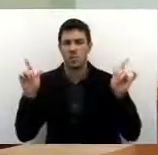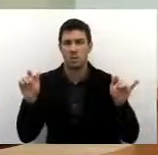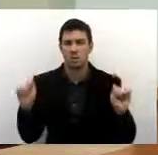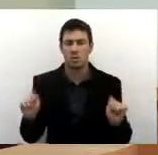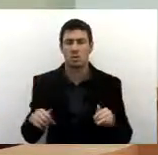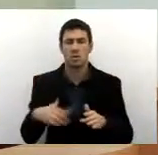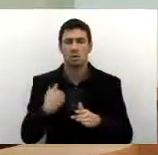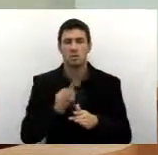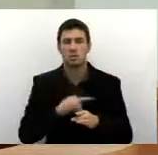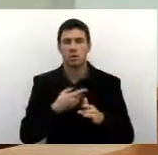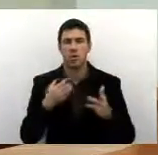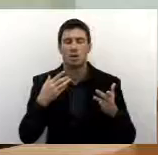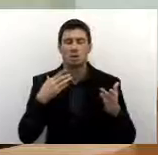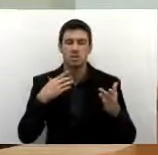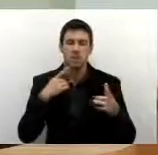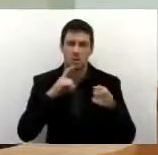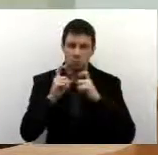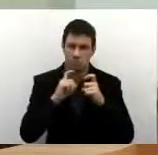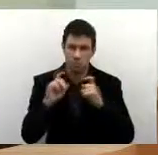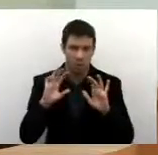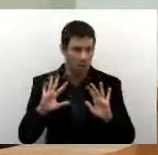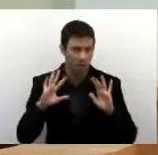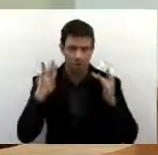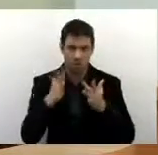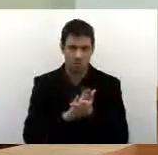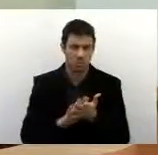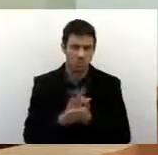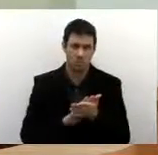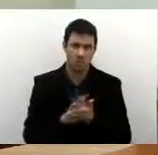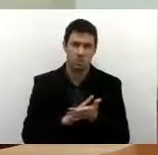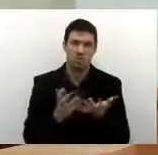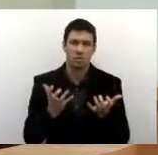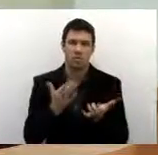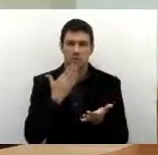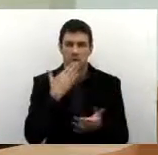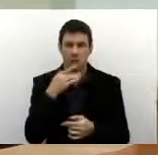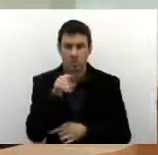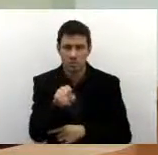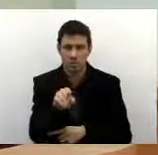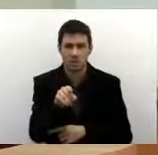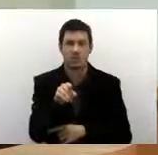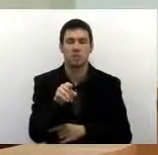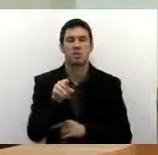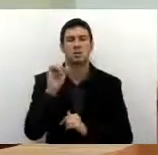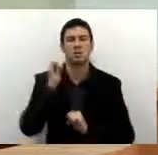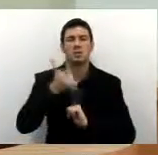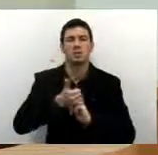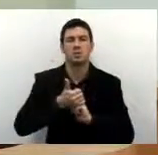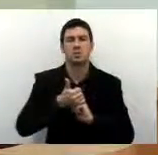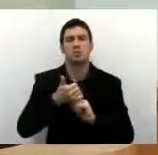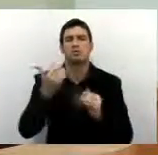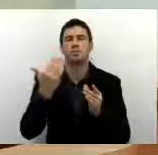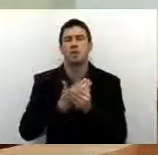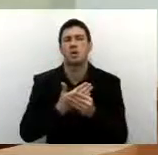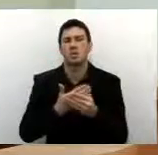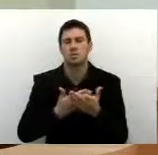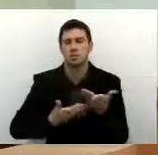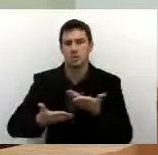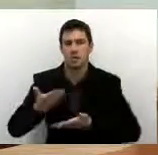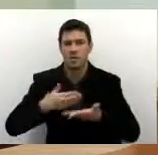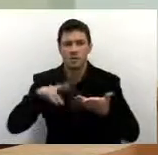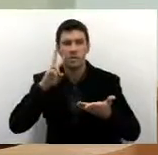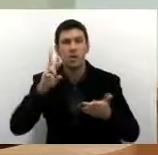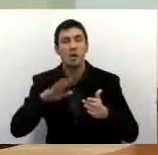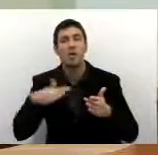e a reunião não aconteceu. Então, eu peço que Vossa Excelência, como titular dessa pasta de interlocução, veja qual é o